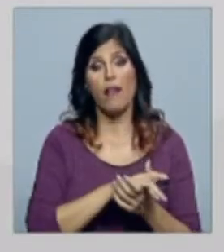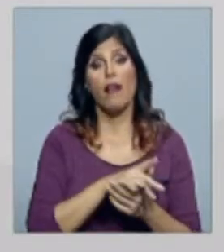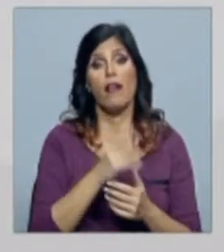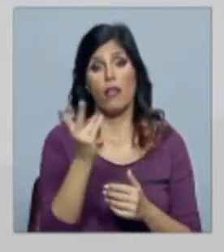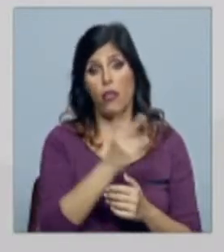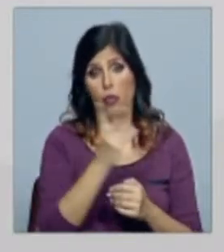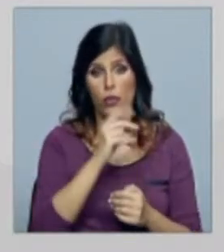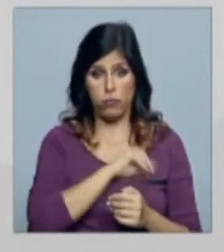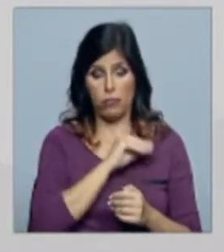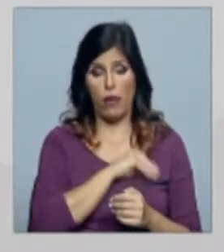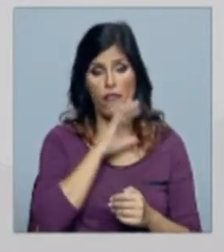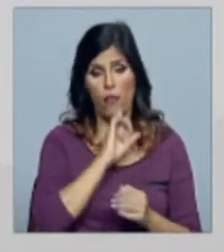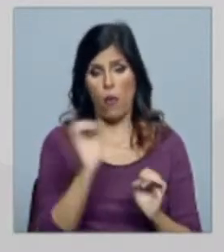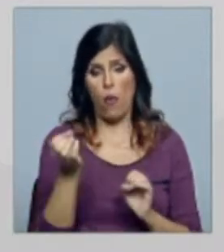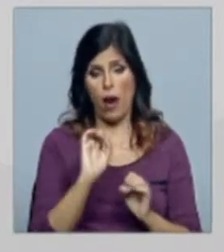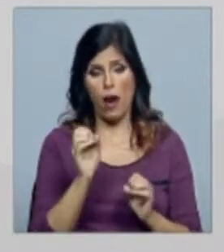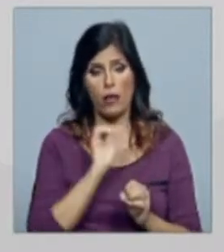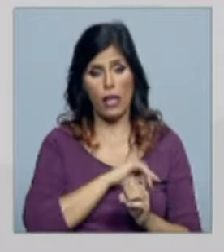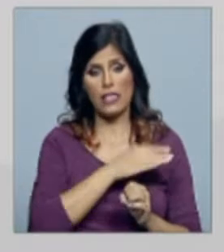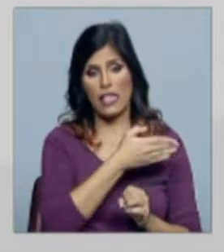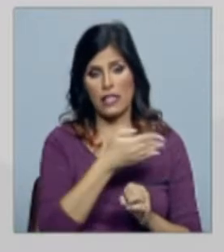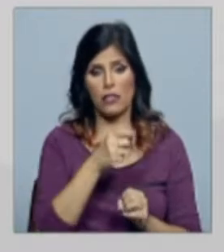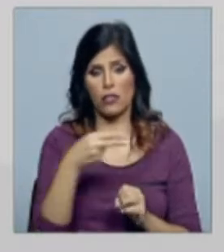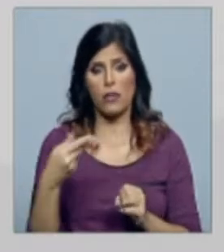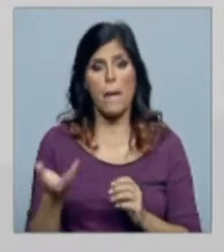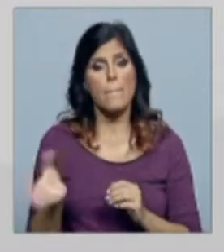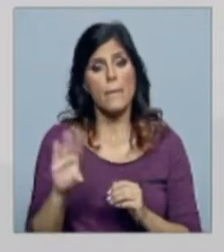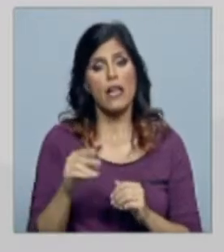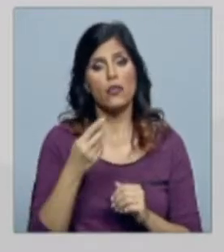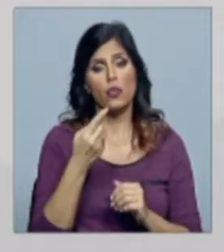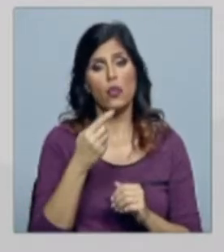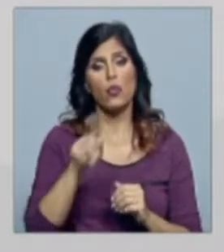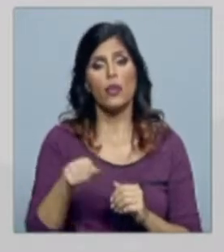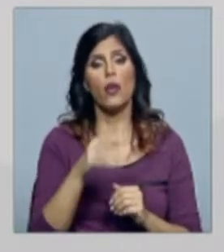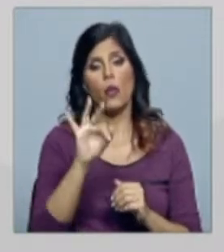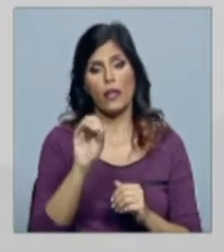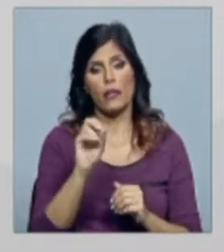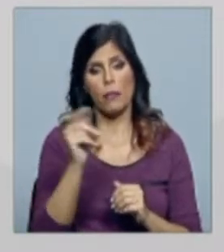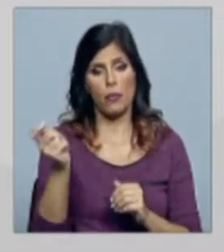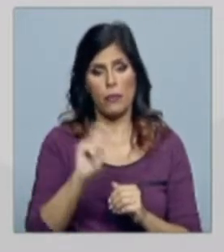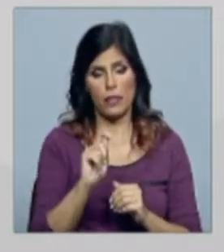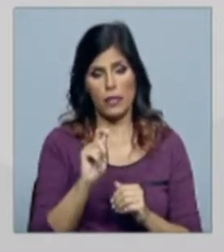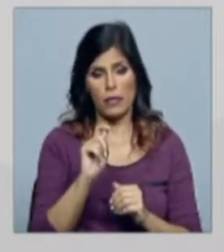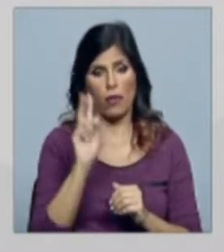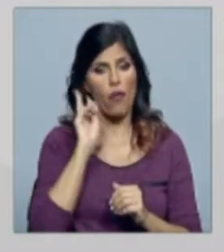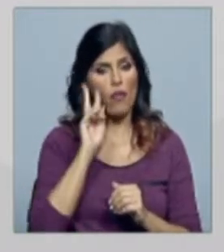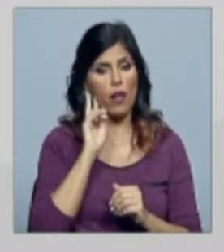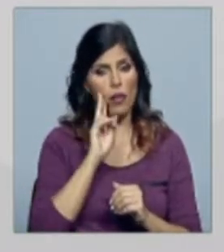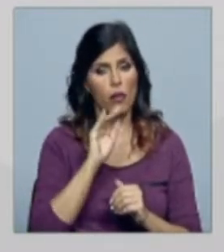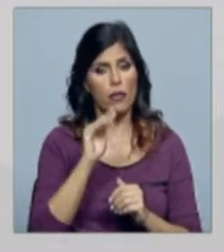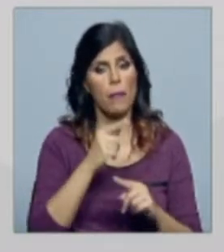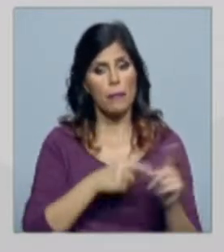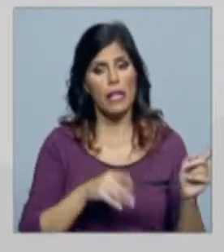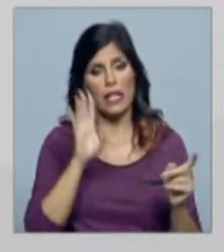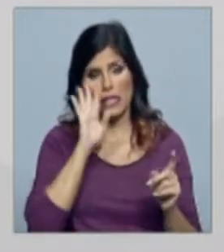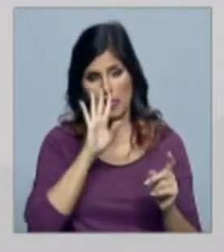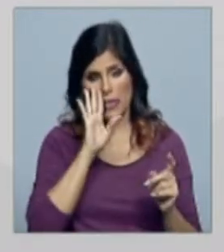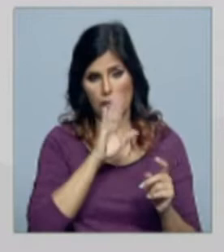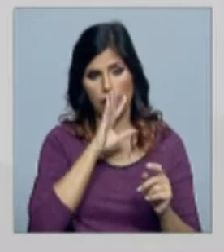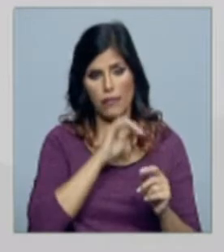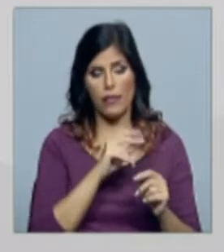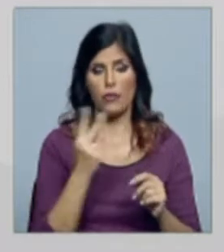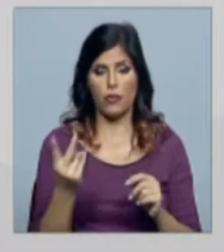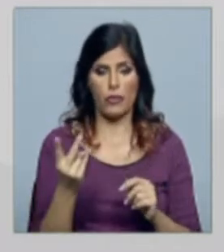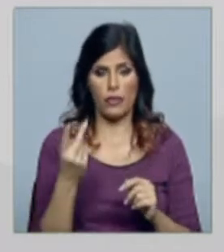com salário de 700 euros recebe mais um euro e 40 por mês um valor que desse para metade se tiver